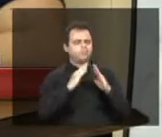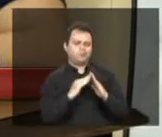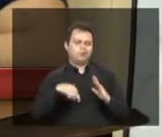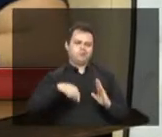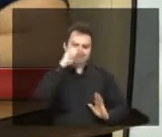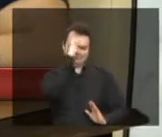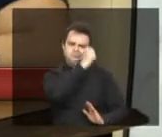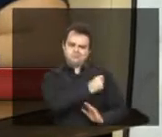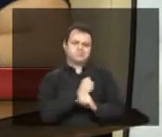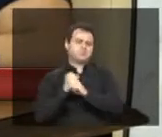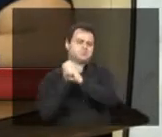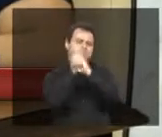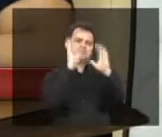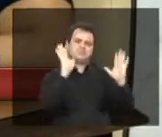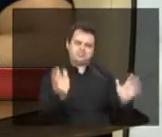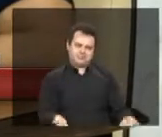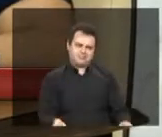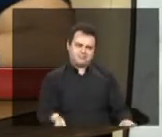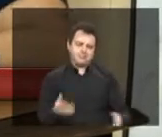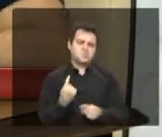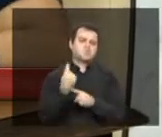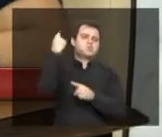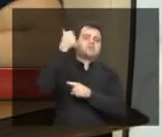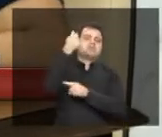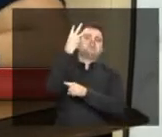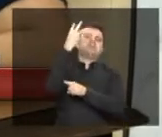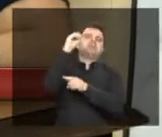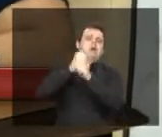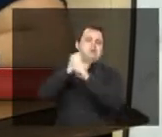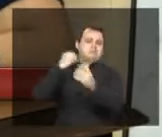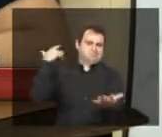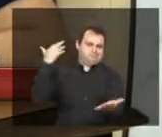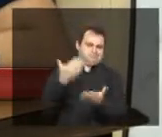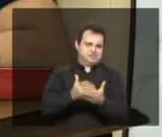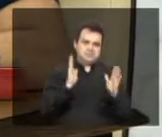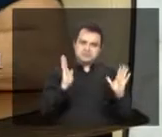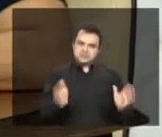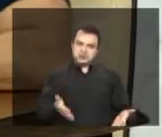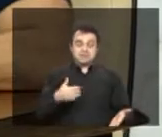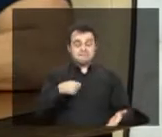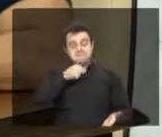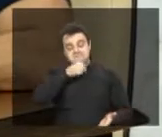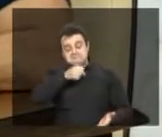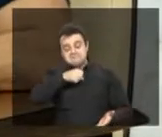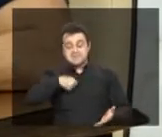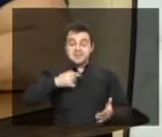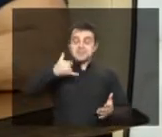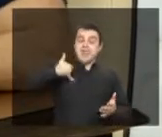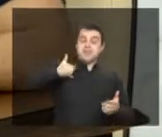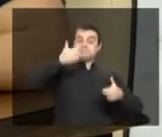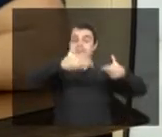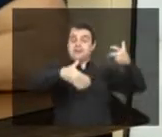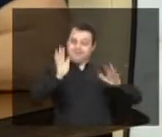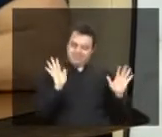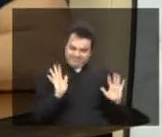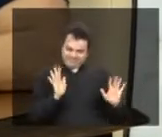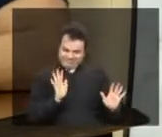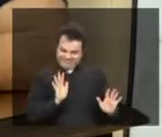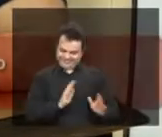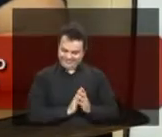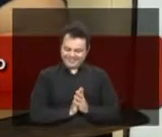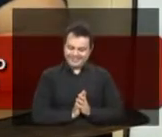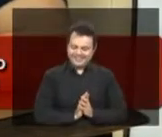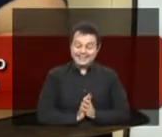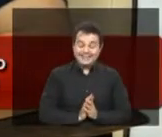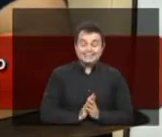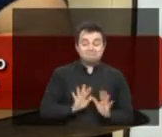cidade. Rio Preto me recebeu, vai fazer mais de 30 anos. Vou pular essa parte, senão vou ficar muito velho. Mas, enfim, eu